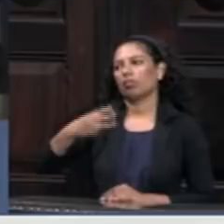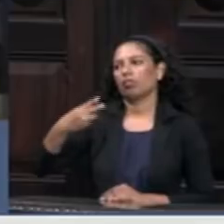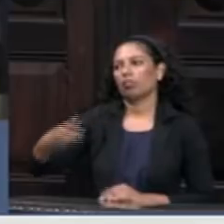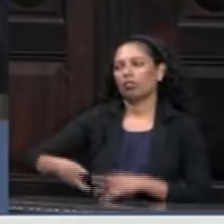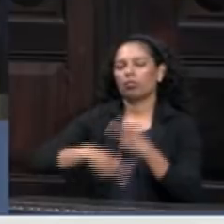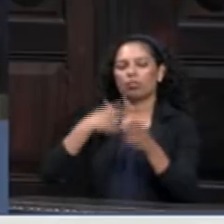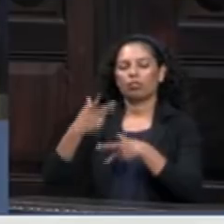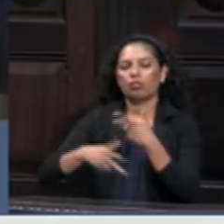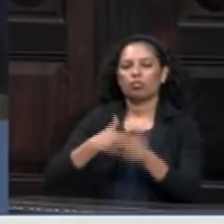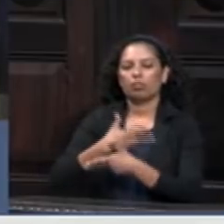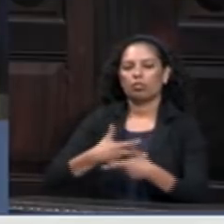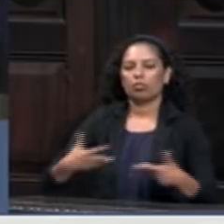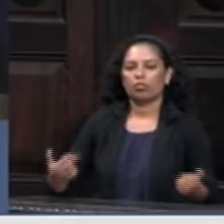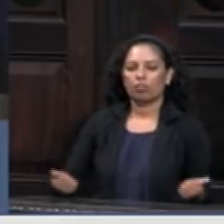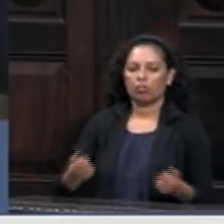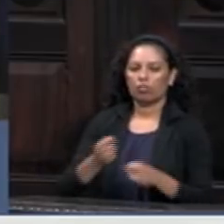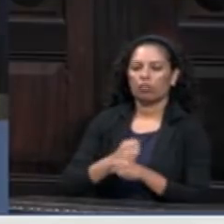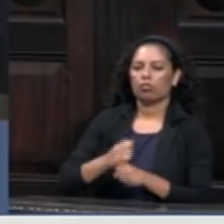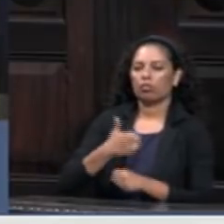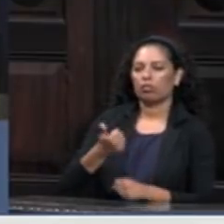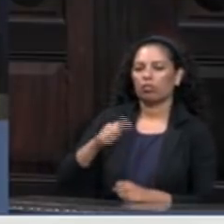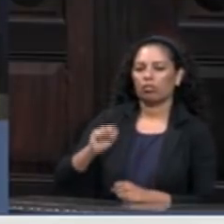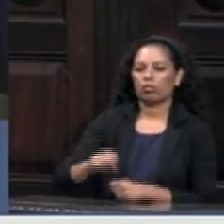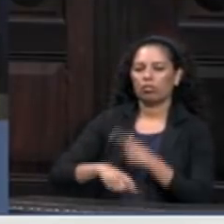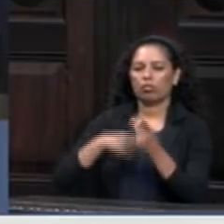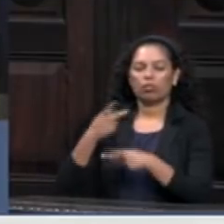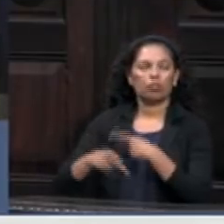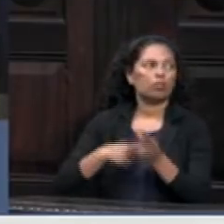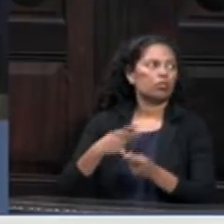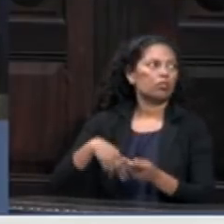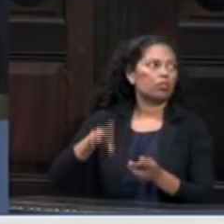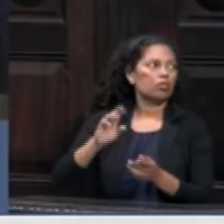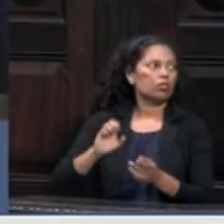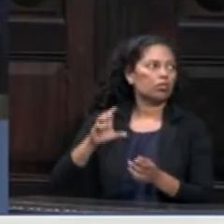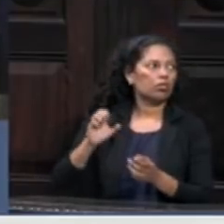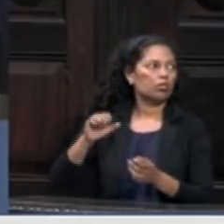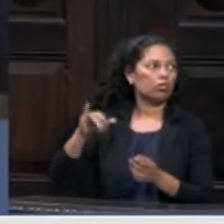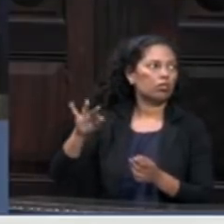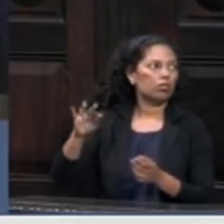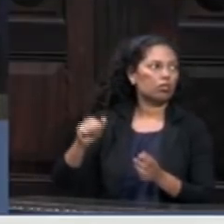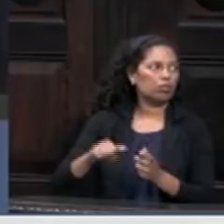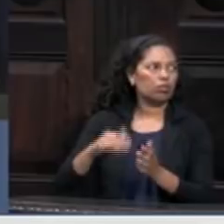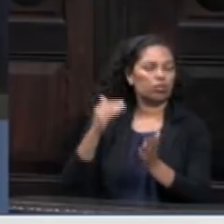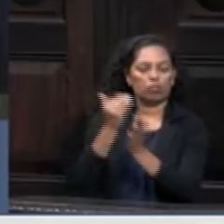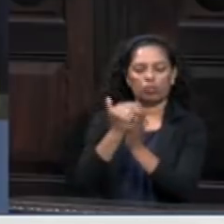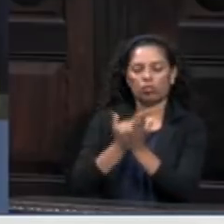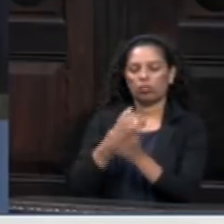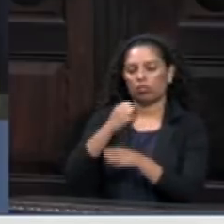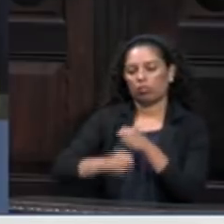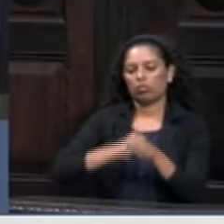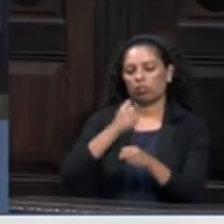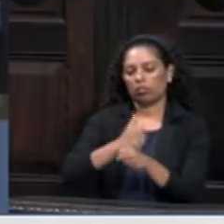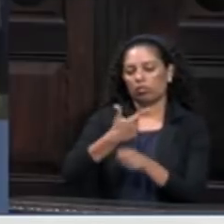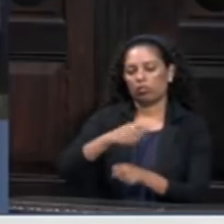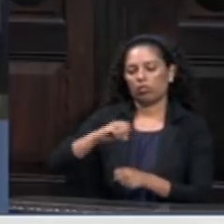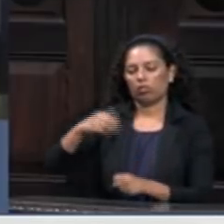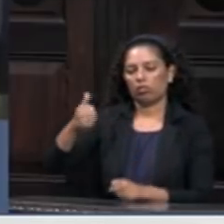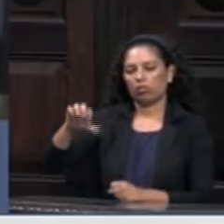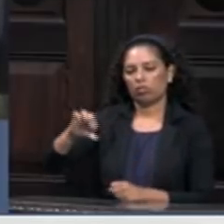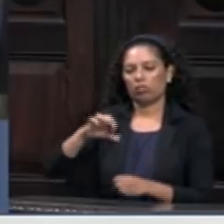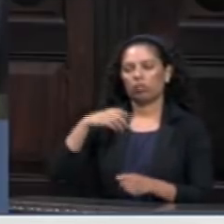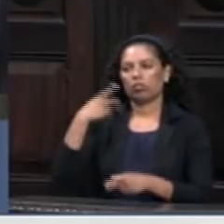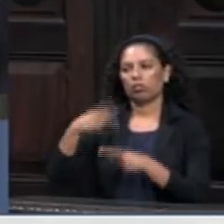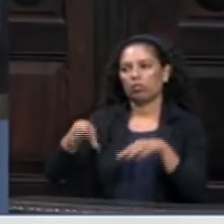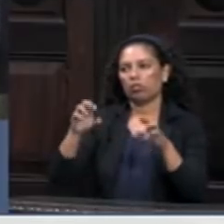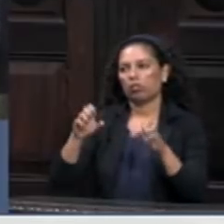mensagem 36/2018, que estima a receita e fixa a despesa do Estado do Rio de Janeiro para o exercício de 2019. Parecer da Comissão